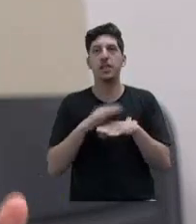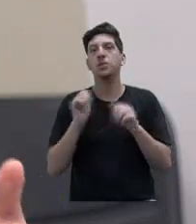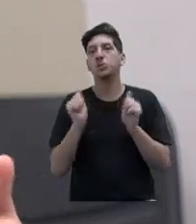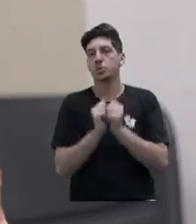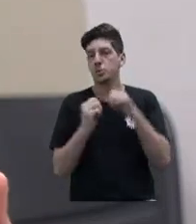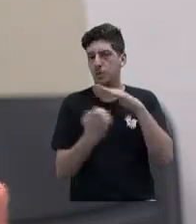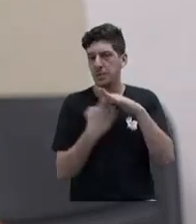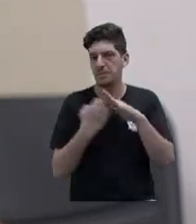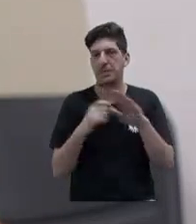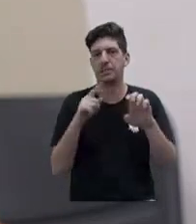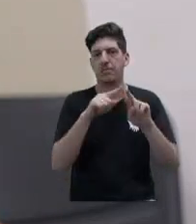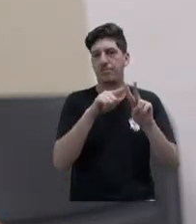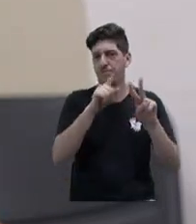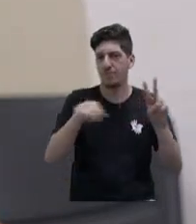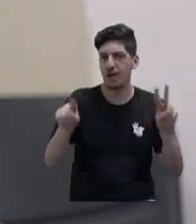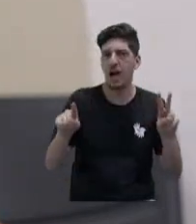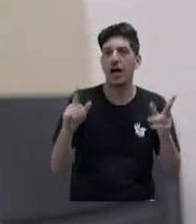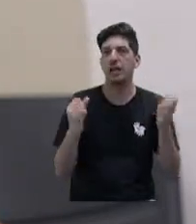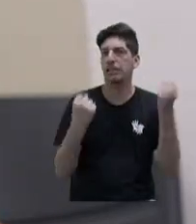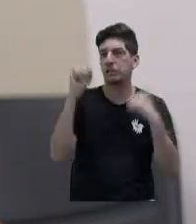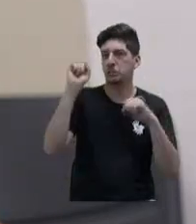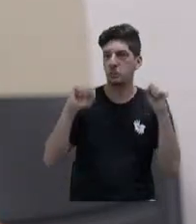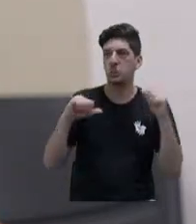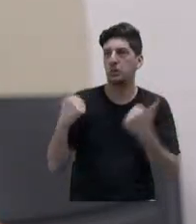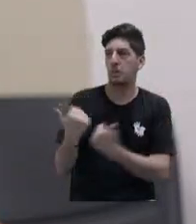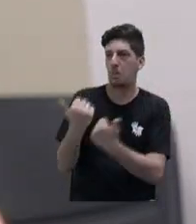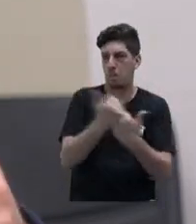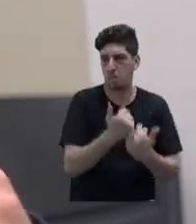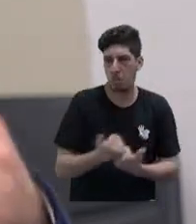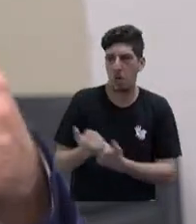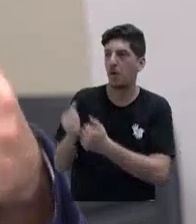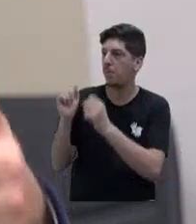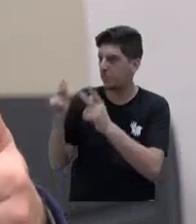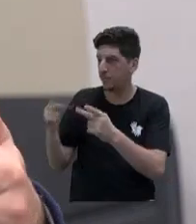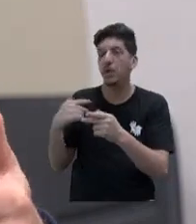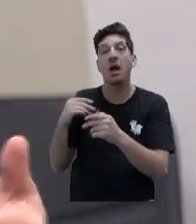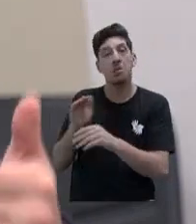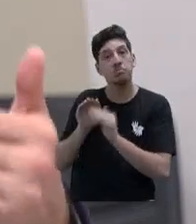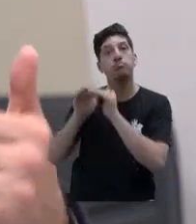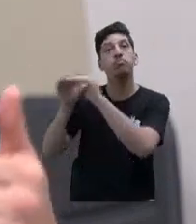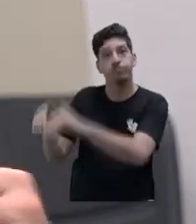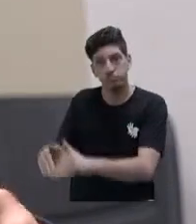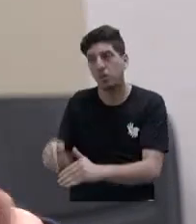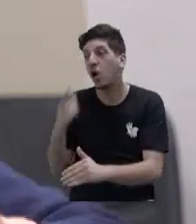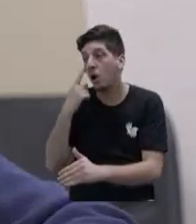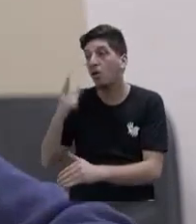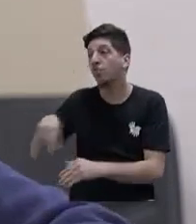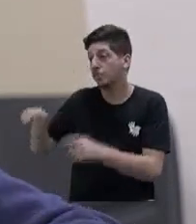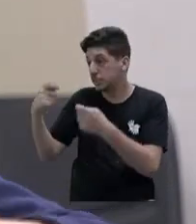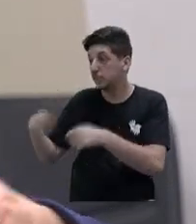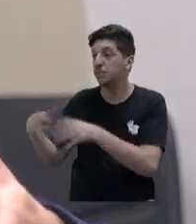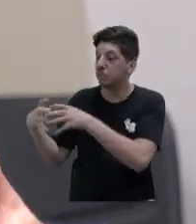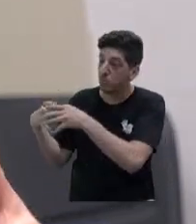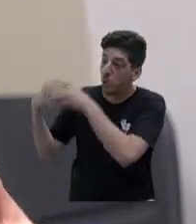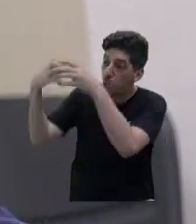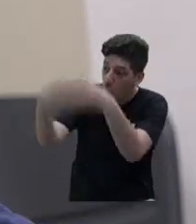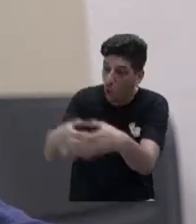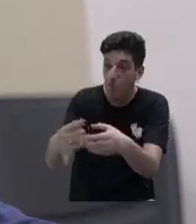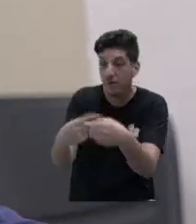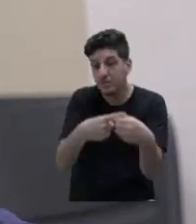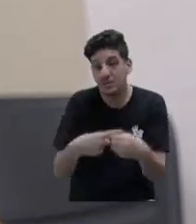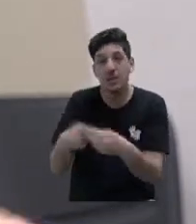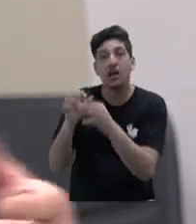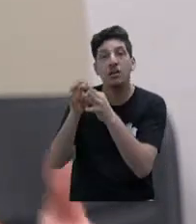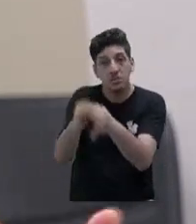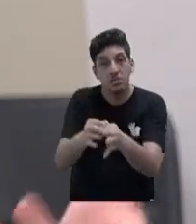essas grandes indústrias apoiadores, e falo, gente, nós temos que ir para o interior, mas eles têm um entendimento